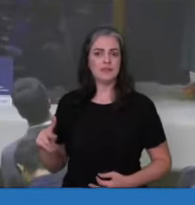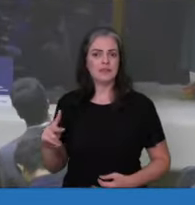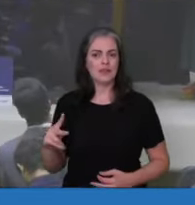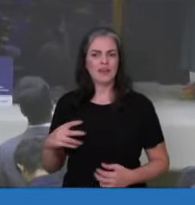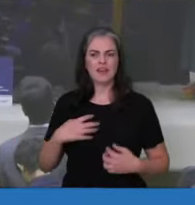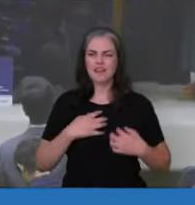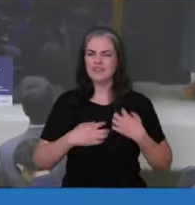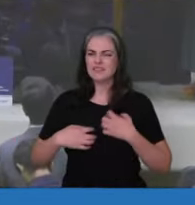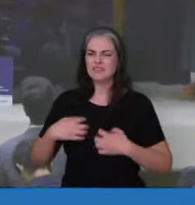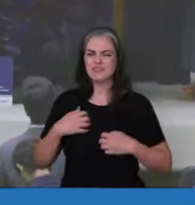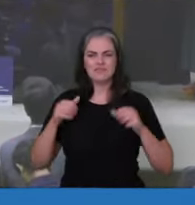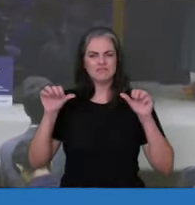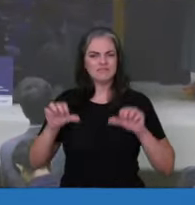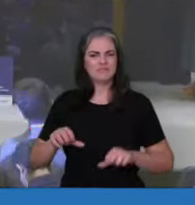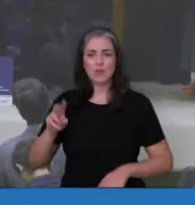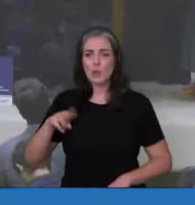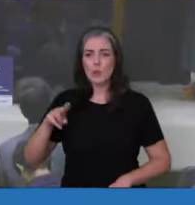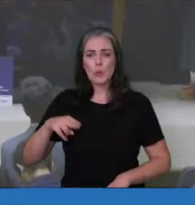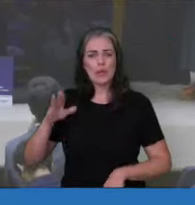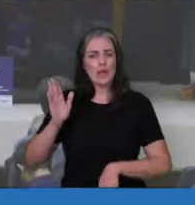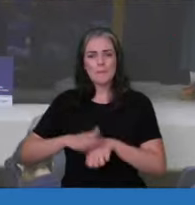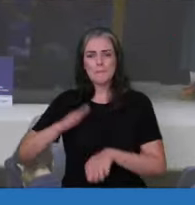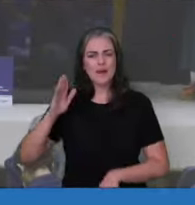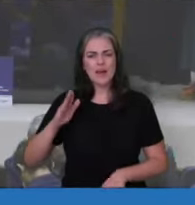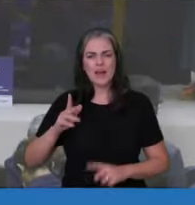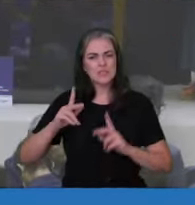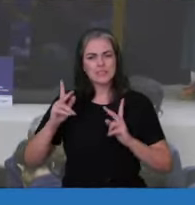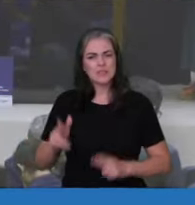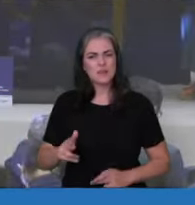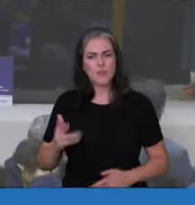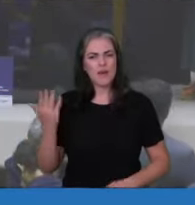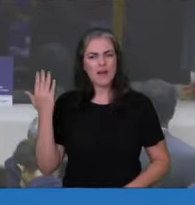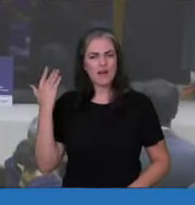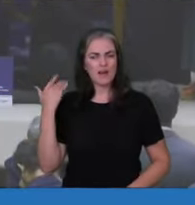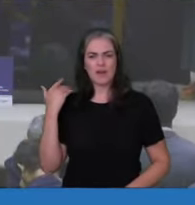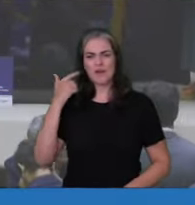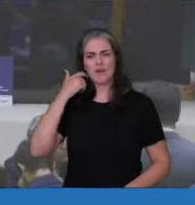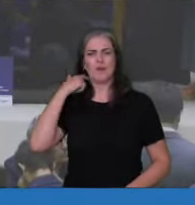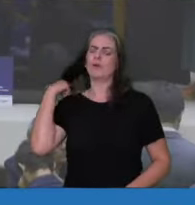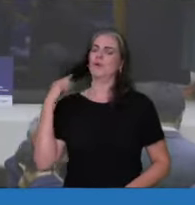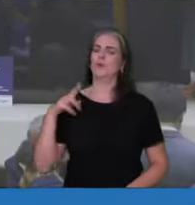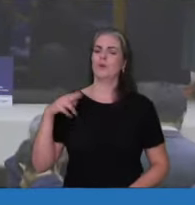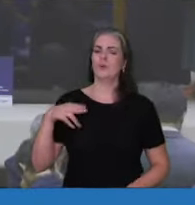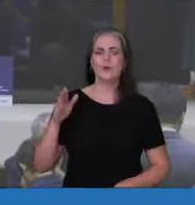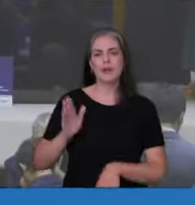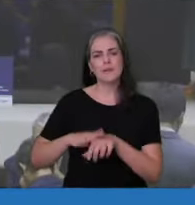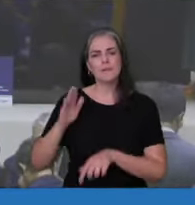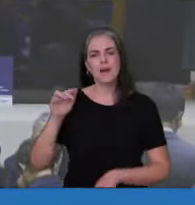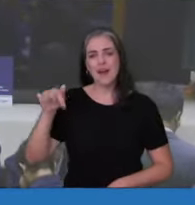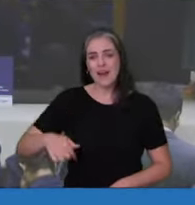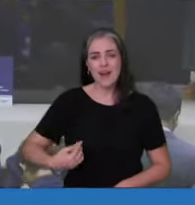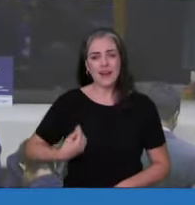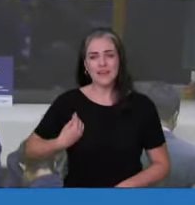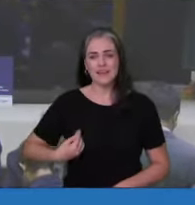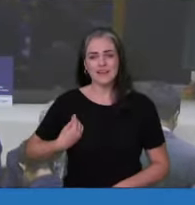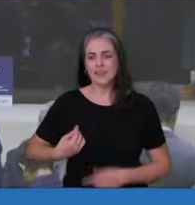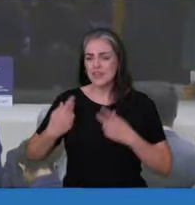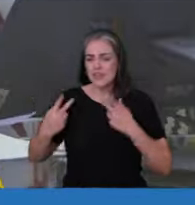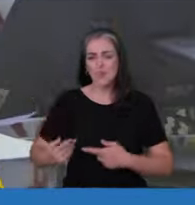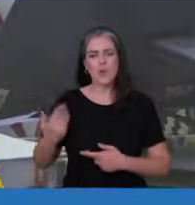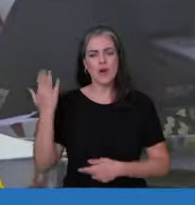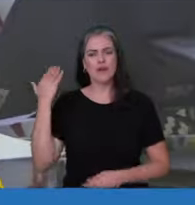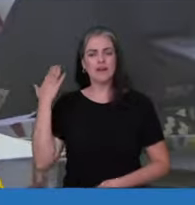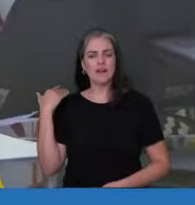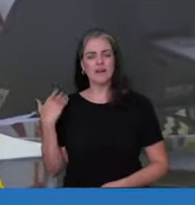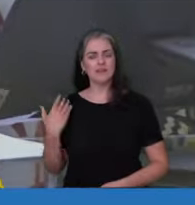devastadas. Nunca mais haverá uma possibilidade de estar nesse mundo do mesmo jeito do que antes